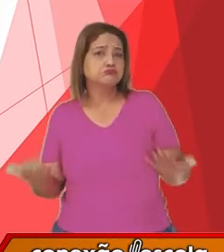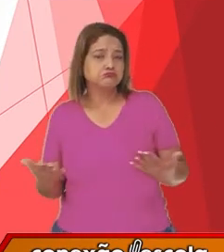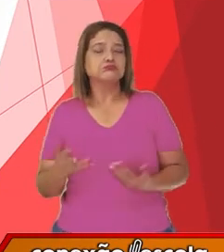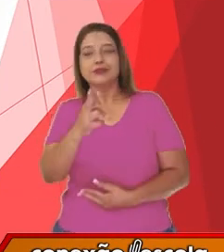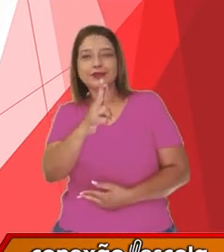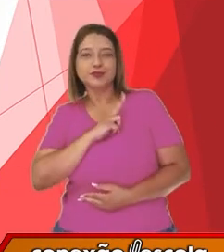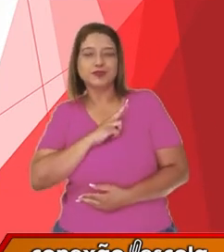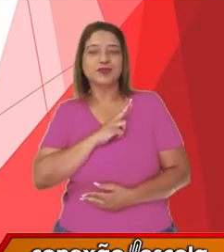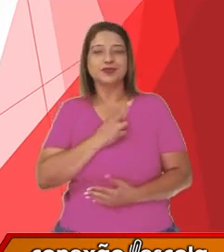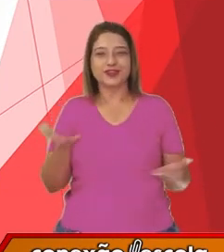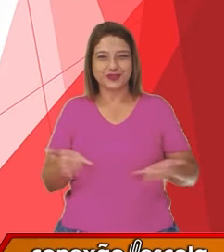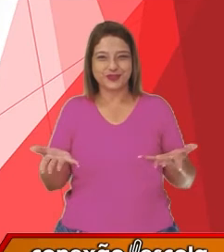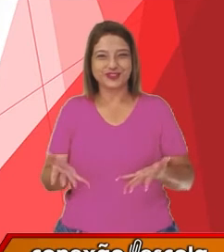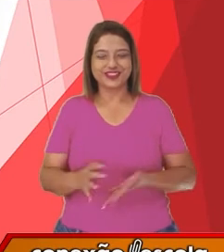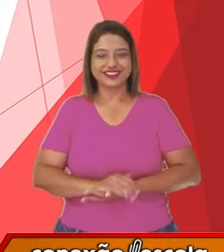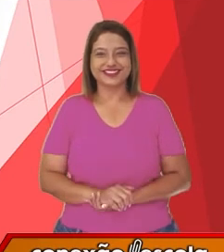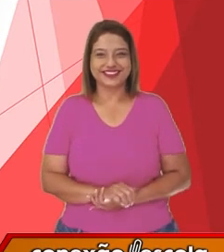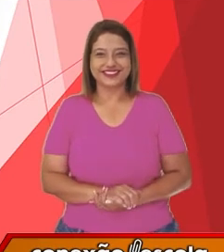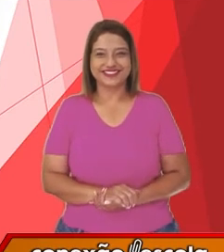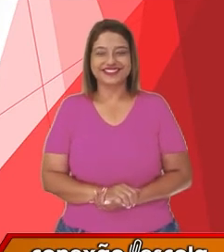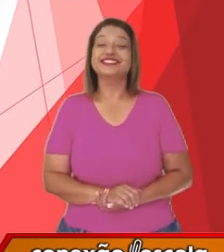Responde aí de casa para a professora.